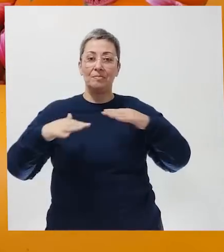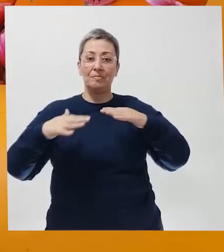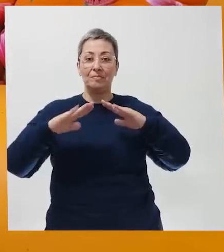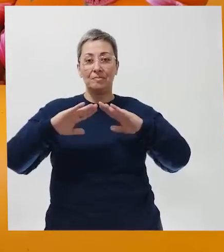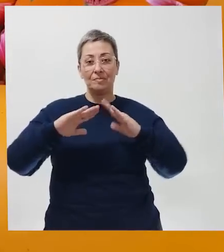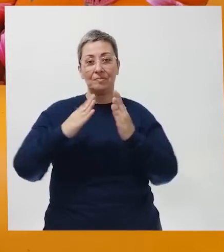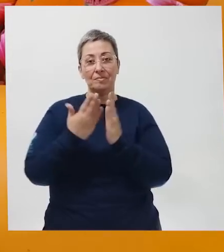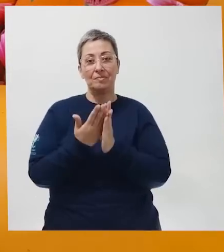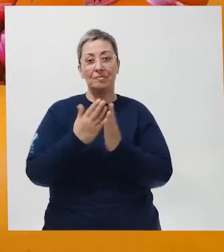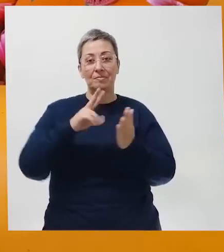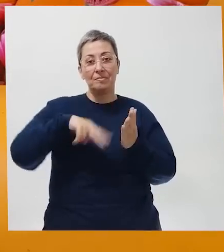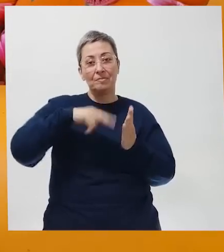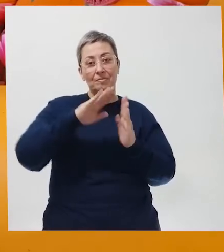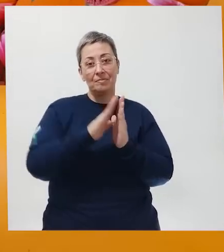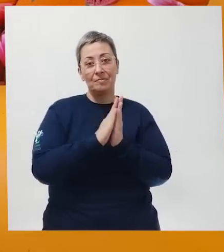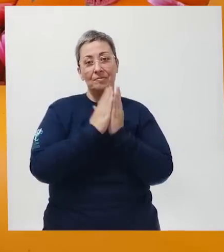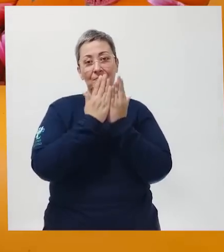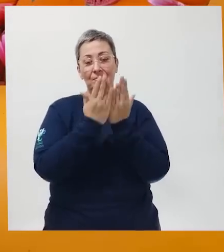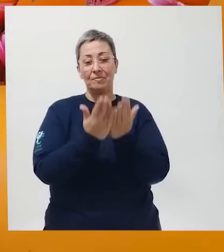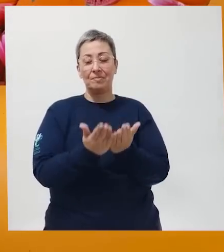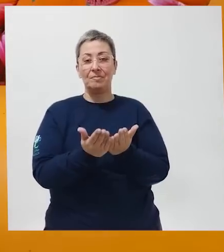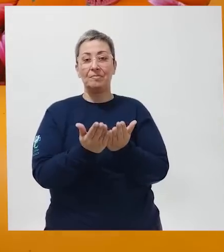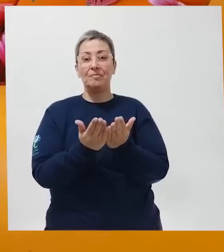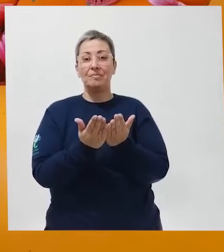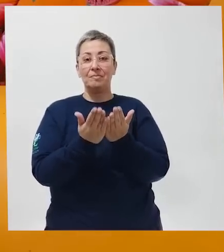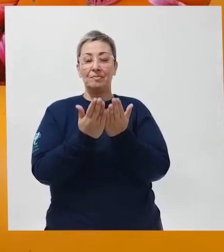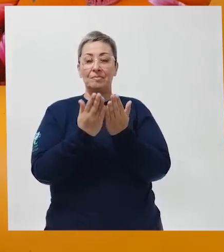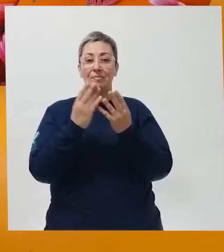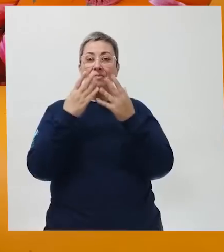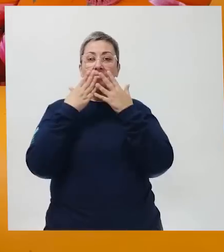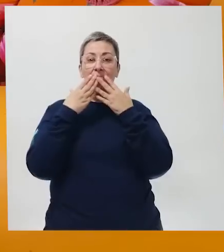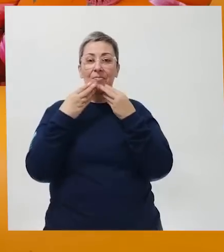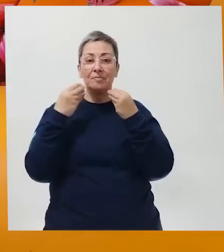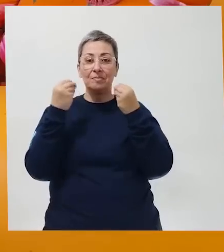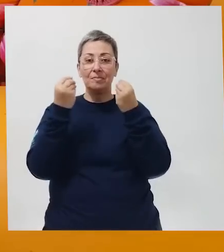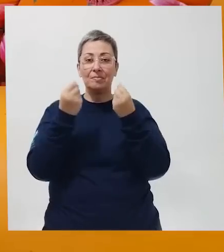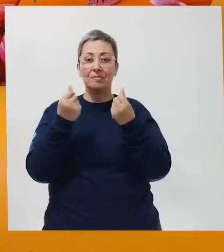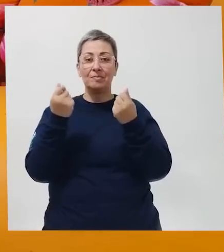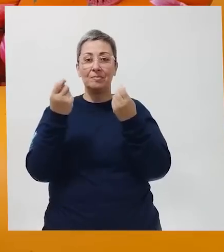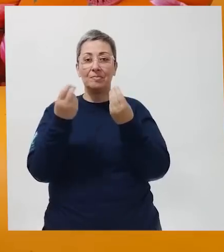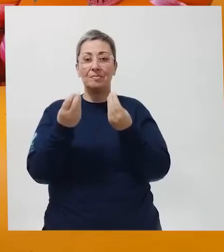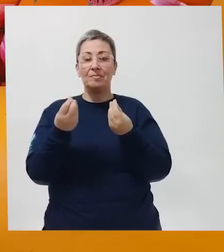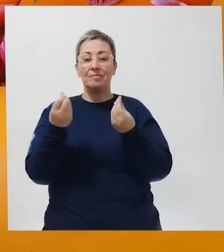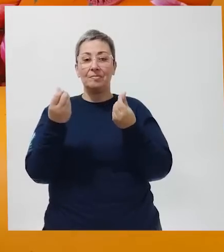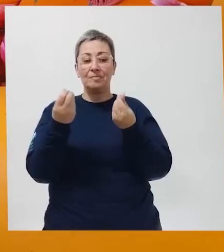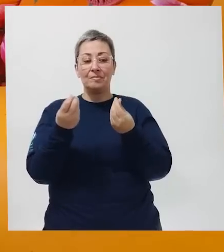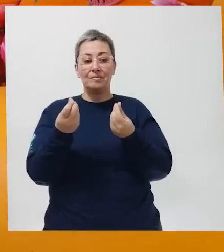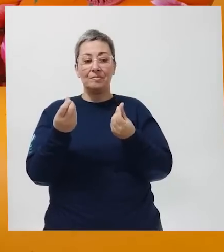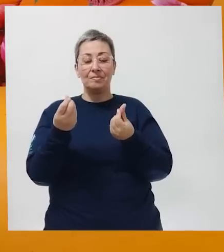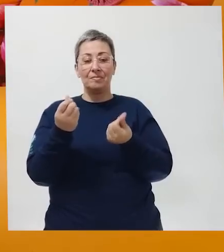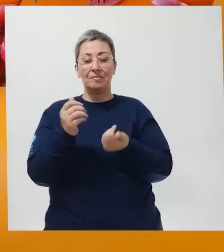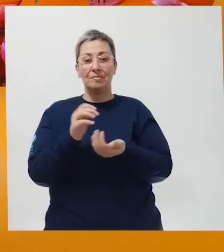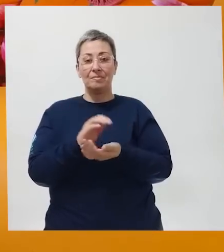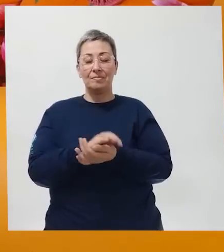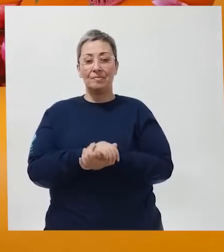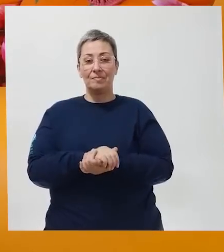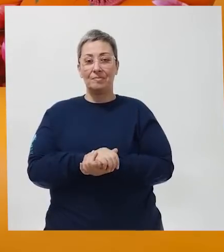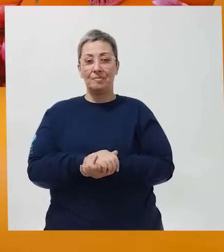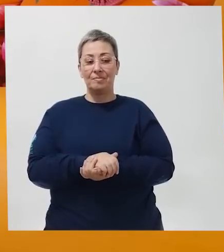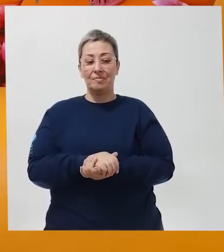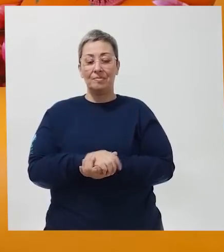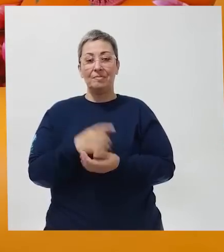Pede poesia. Movimento por uma escola literária com mel na